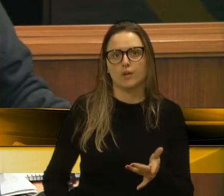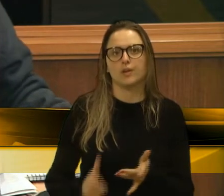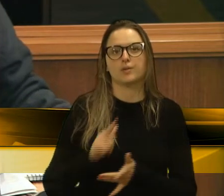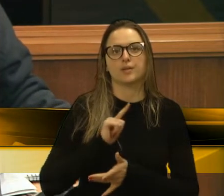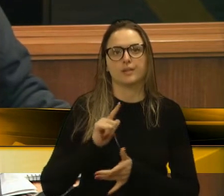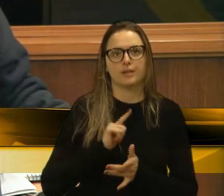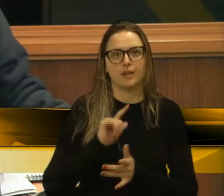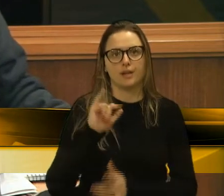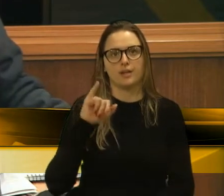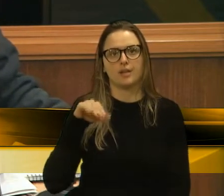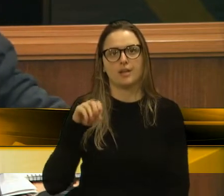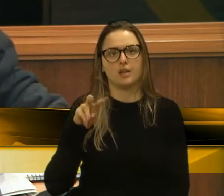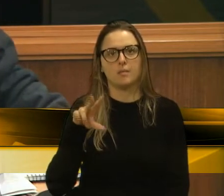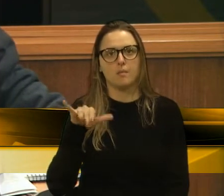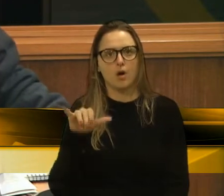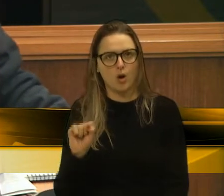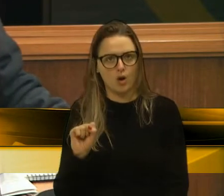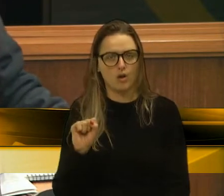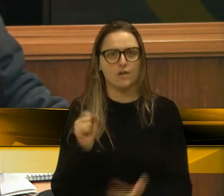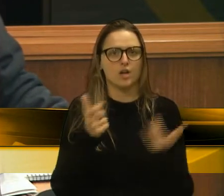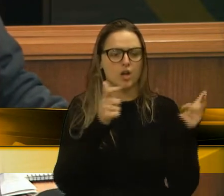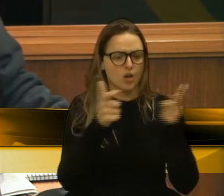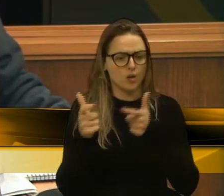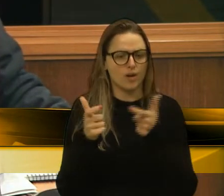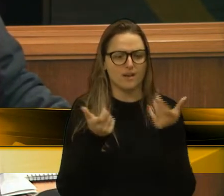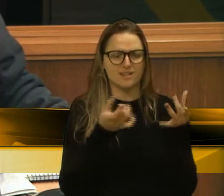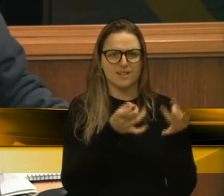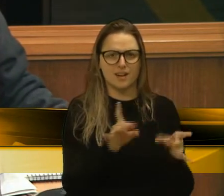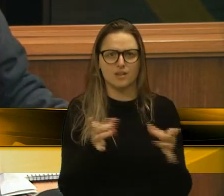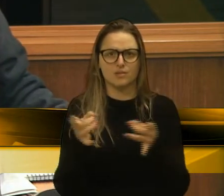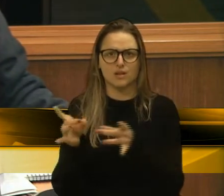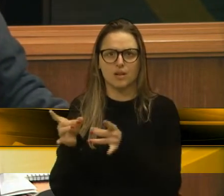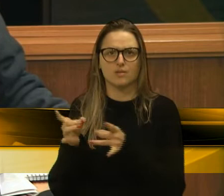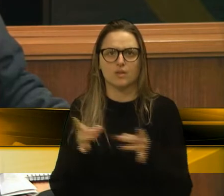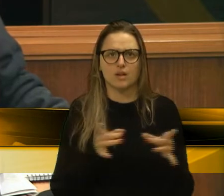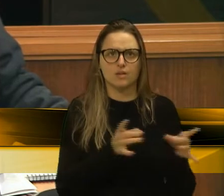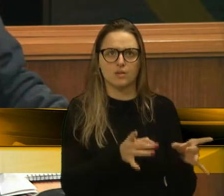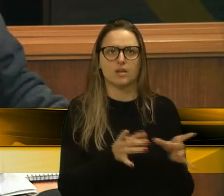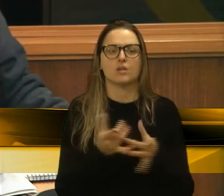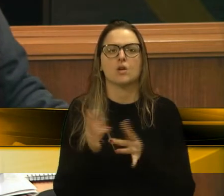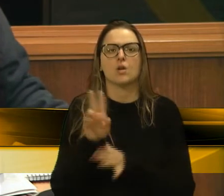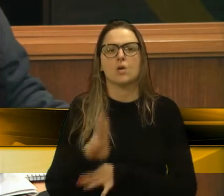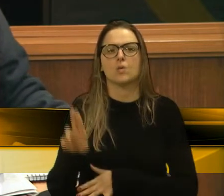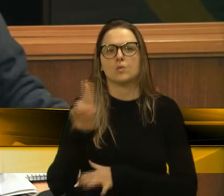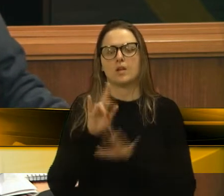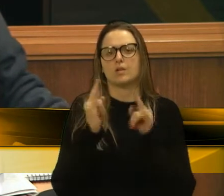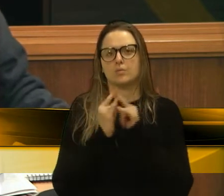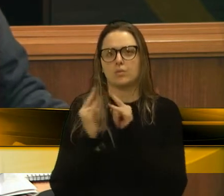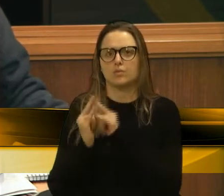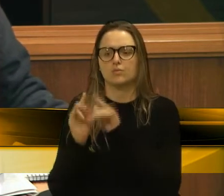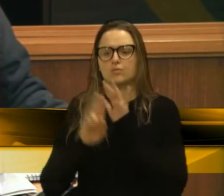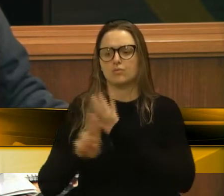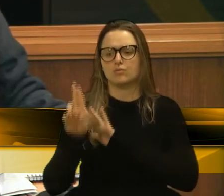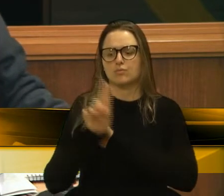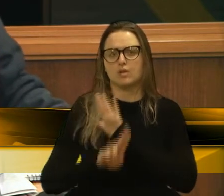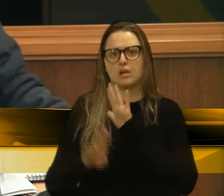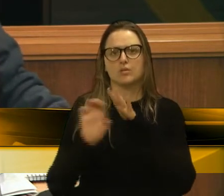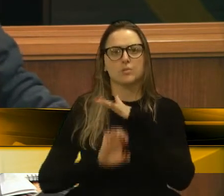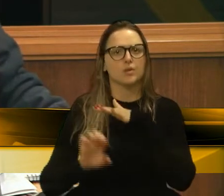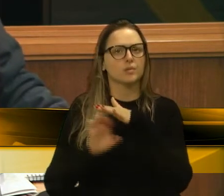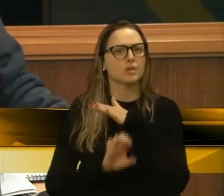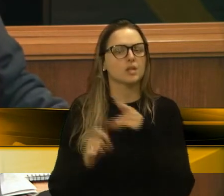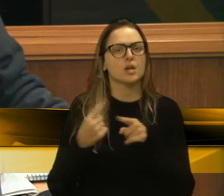imóveis sendo abandonados do Estado, sendo usados por entidades, por empresas, por que eles